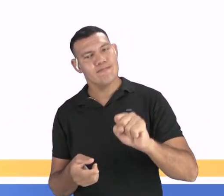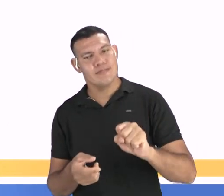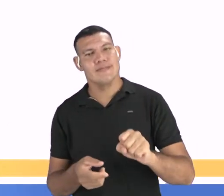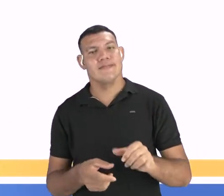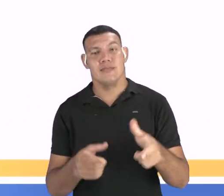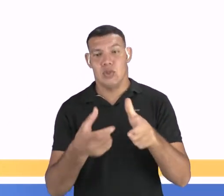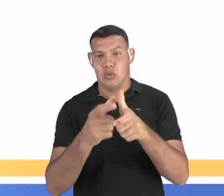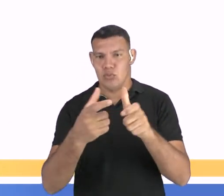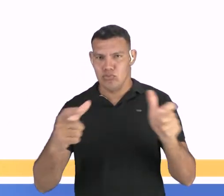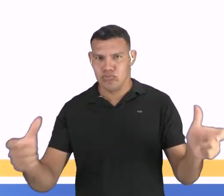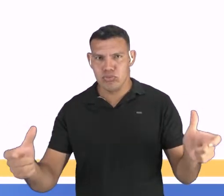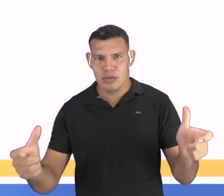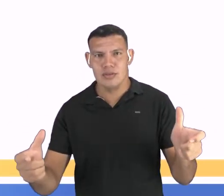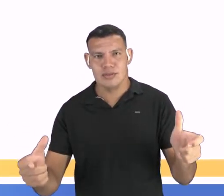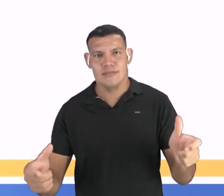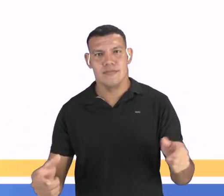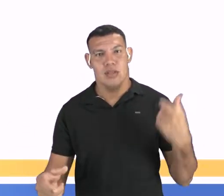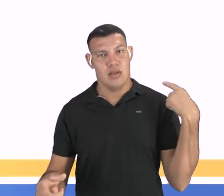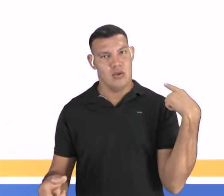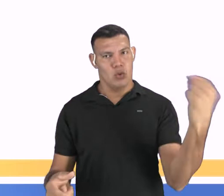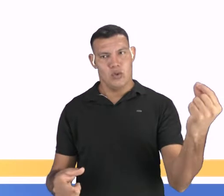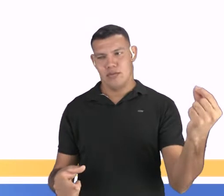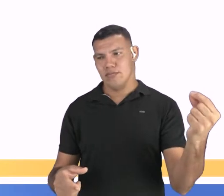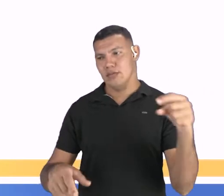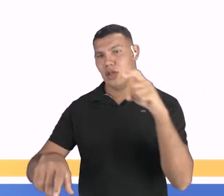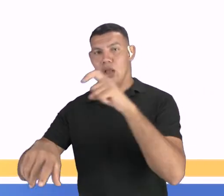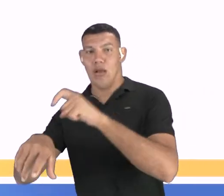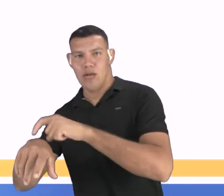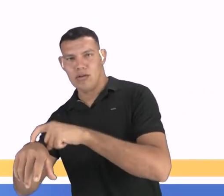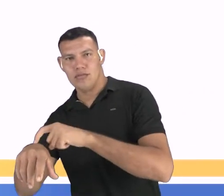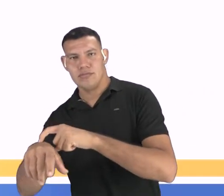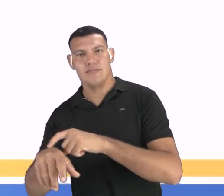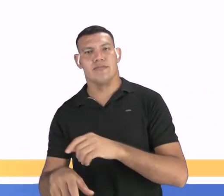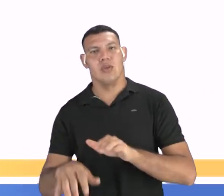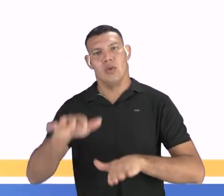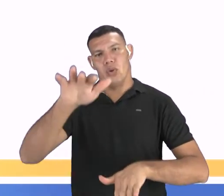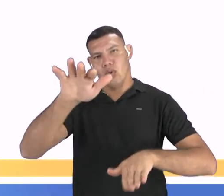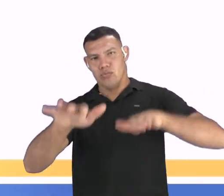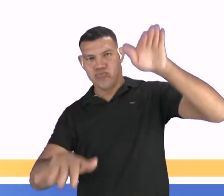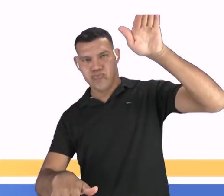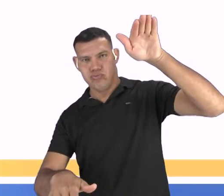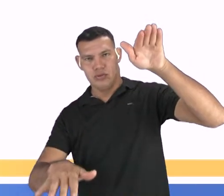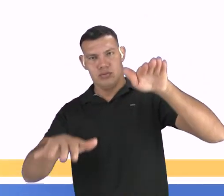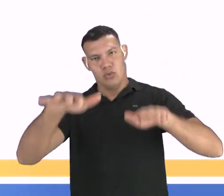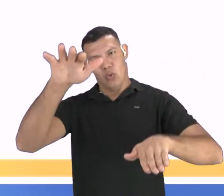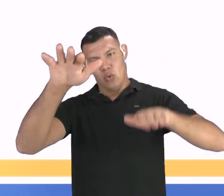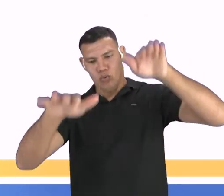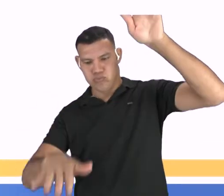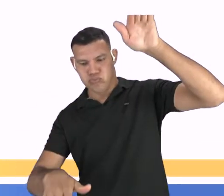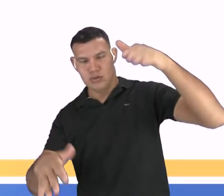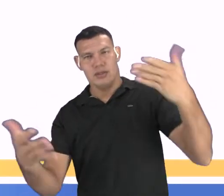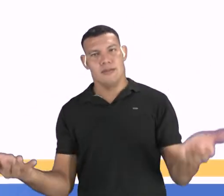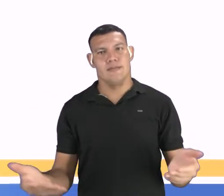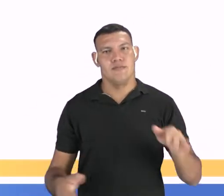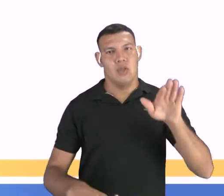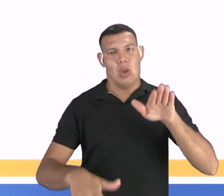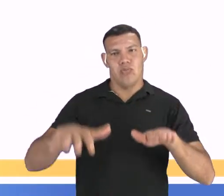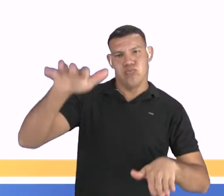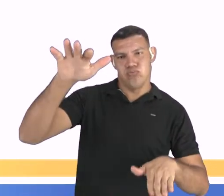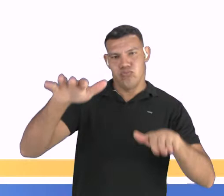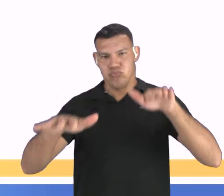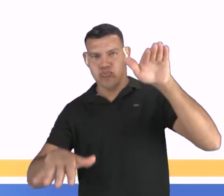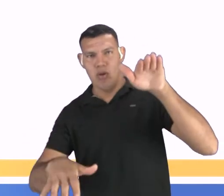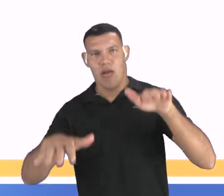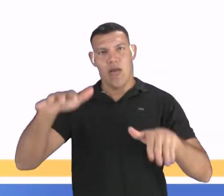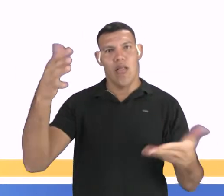as grandezas velocidade e tempo são grandezas inversamente proporcionais. E, além disso, a proporção